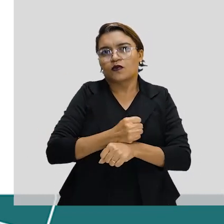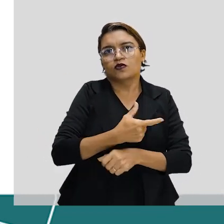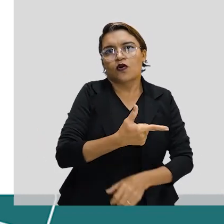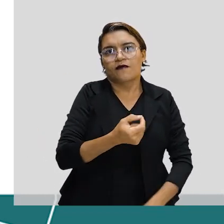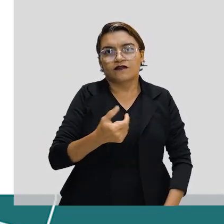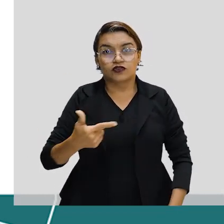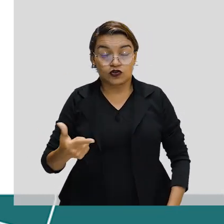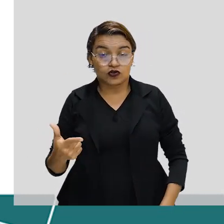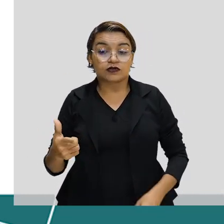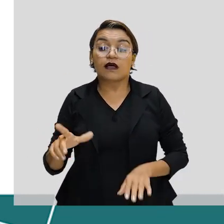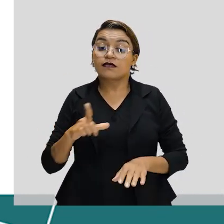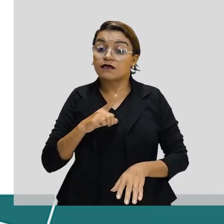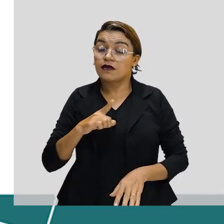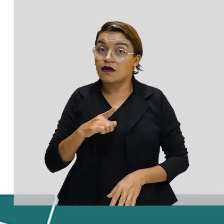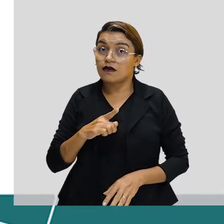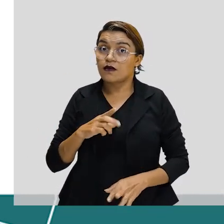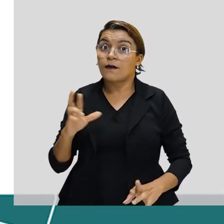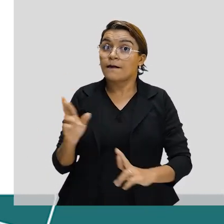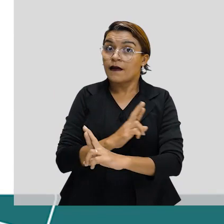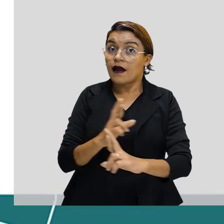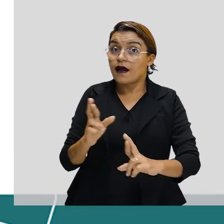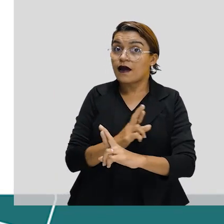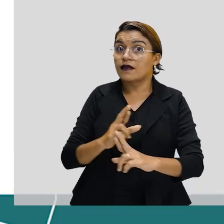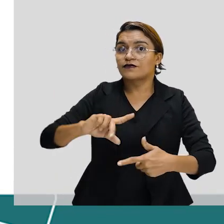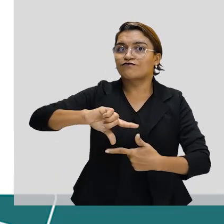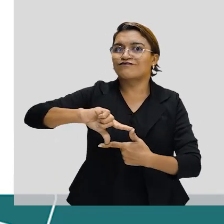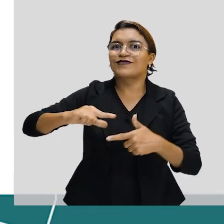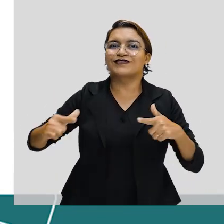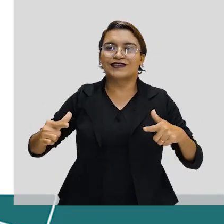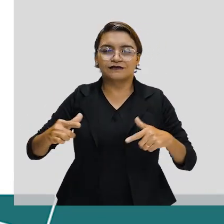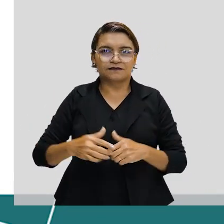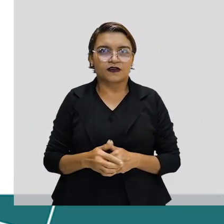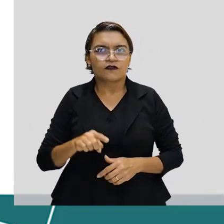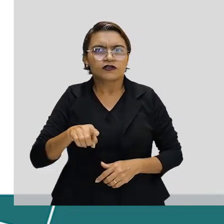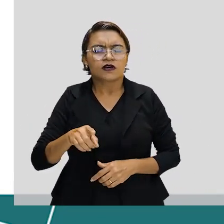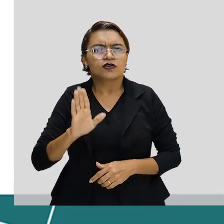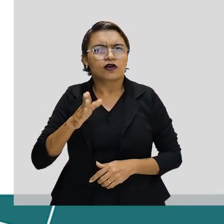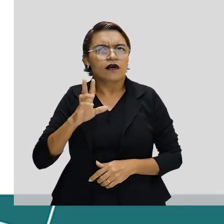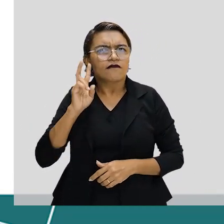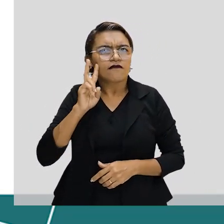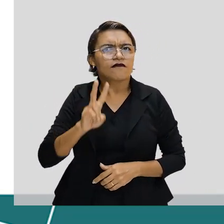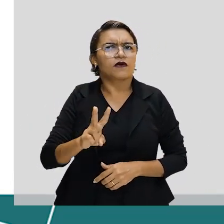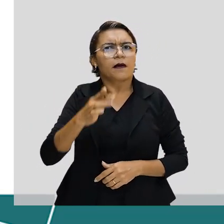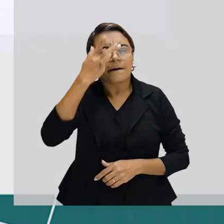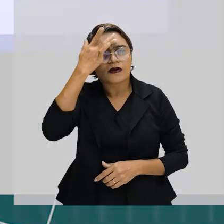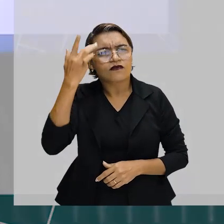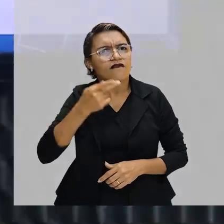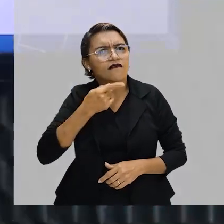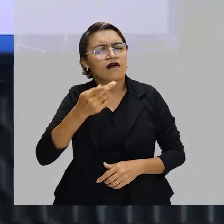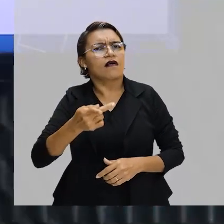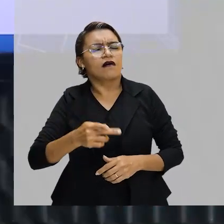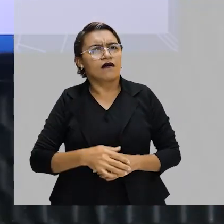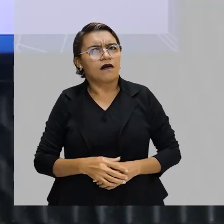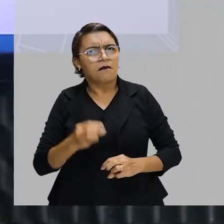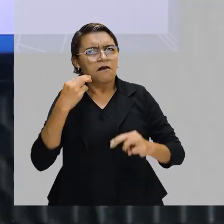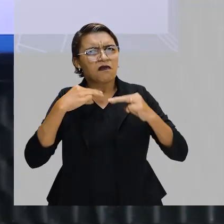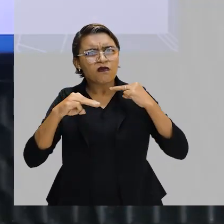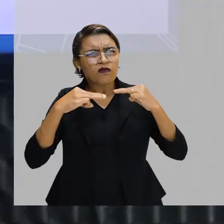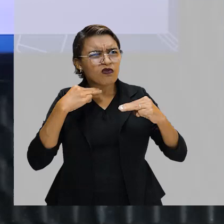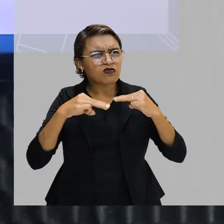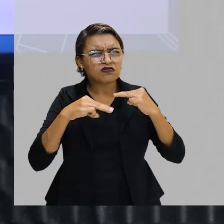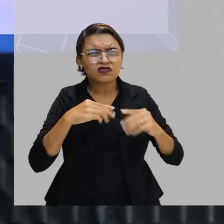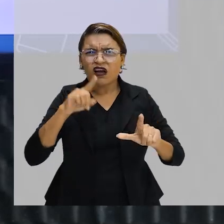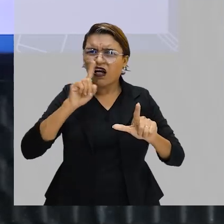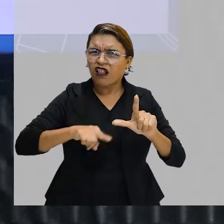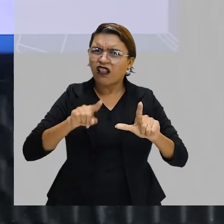vai apresentar uma relação com essa fase heróica do modernismo. Você nunca viu gente dizer assim, nossa, que música louca!